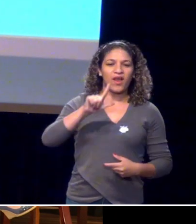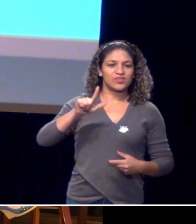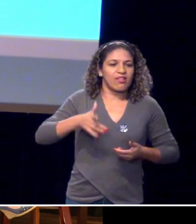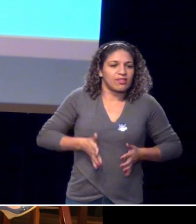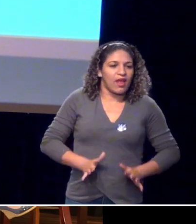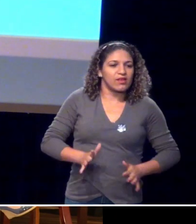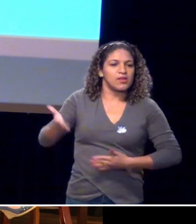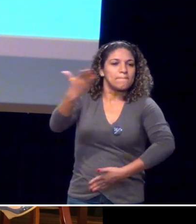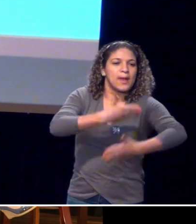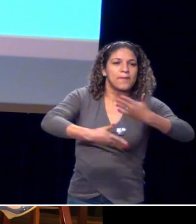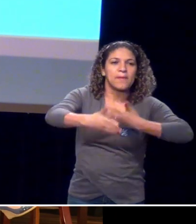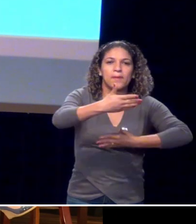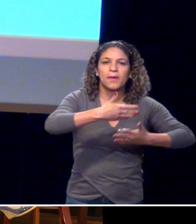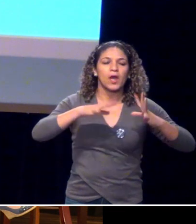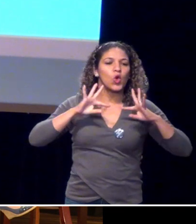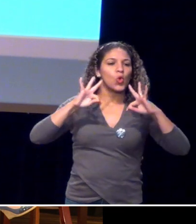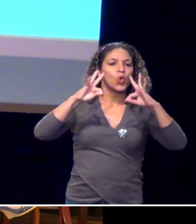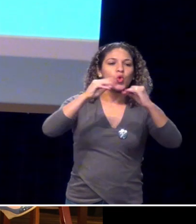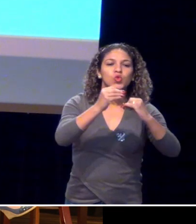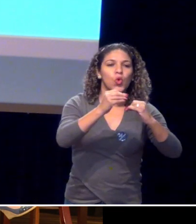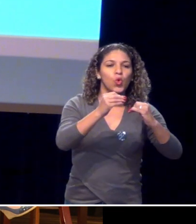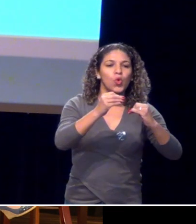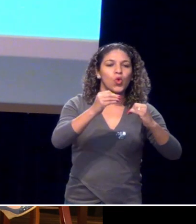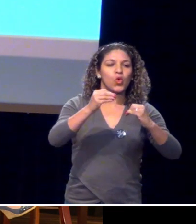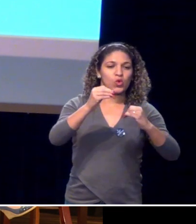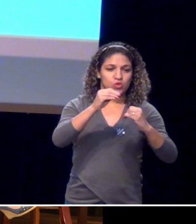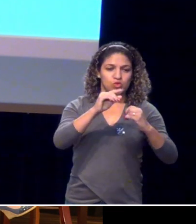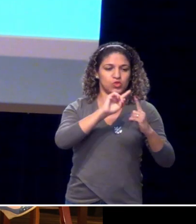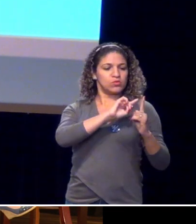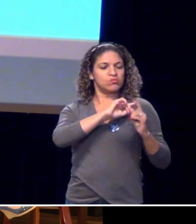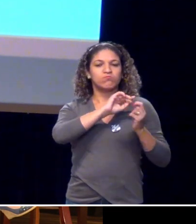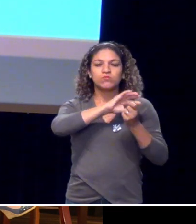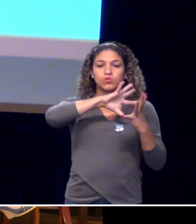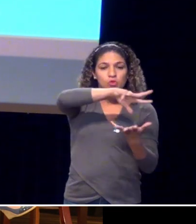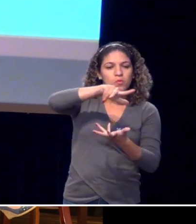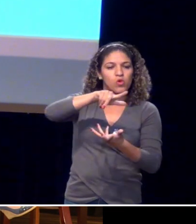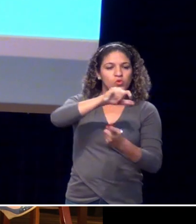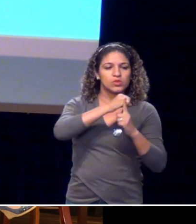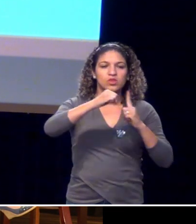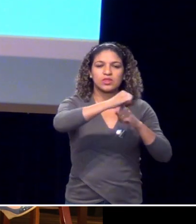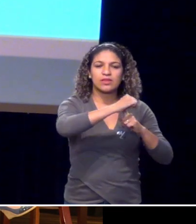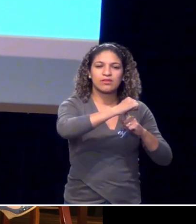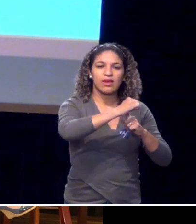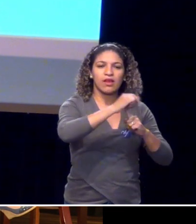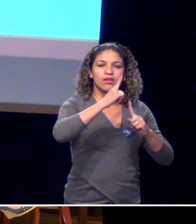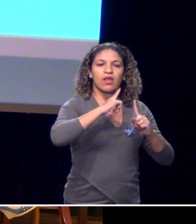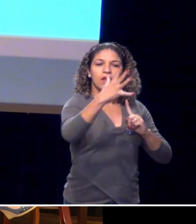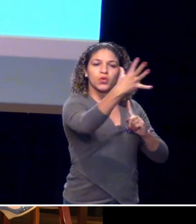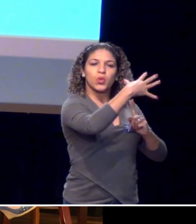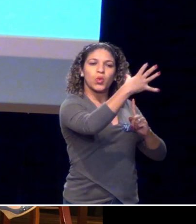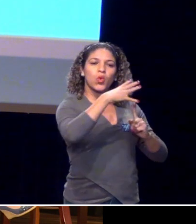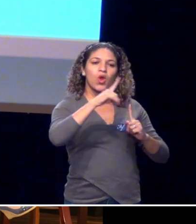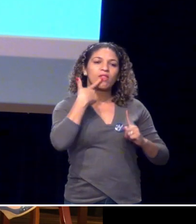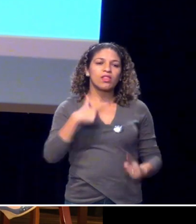gente nasce, todos esses outros que estão ao meu redor me fazem uma imersão na